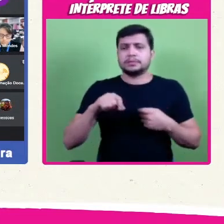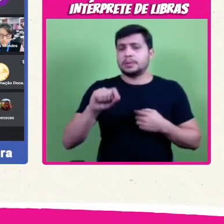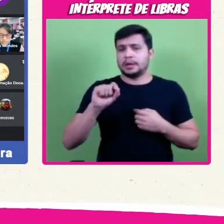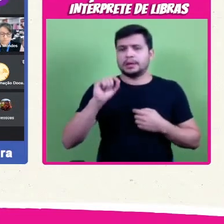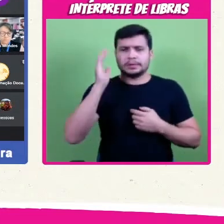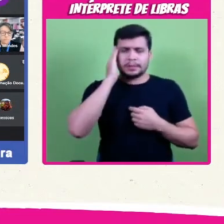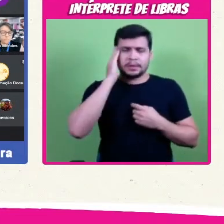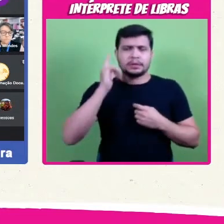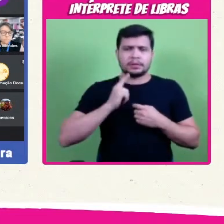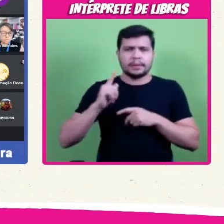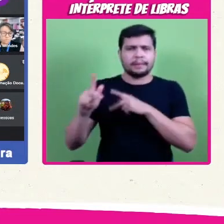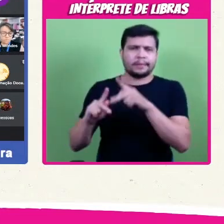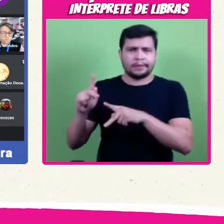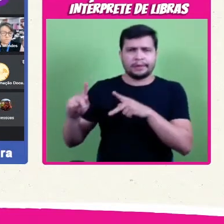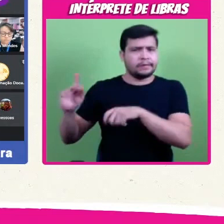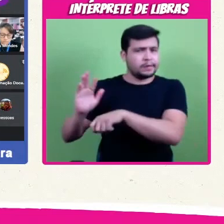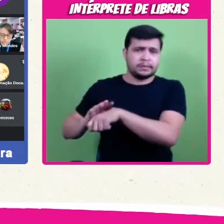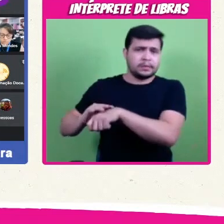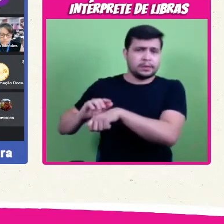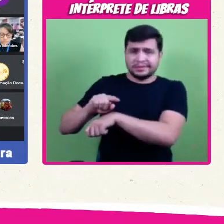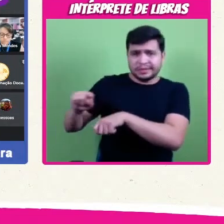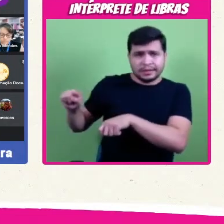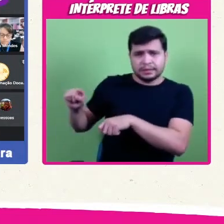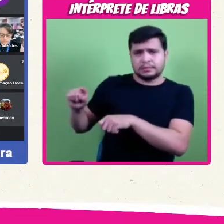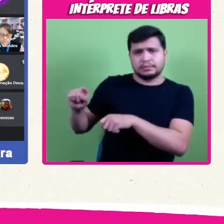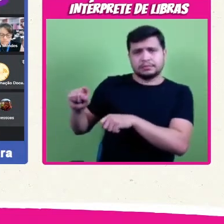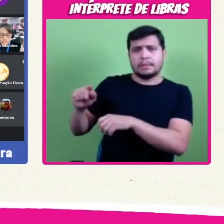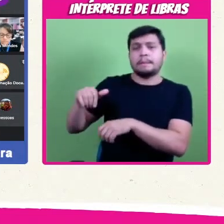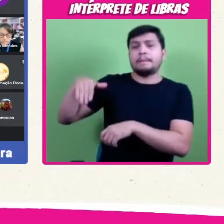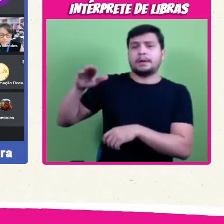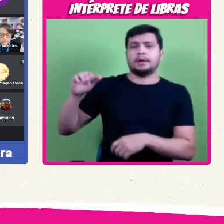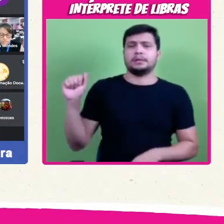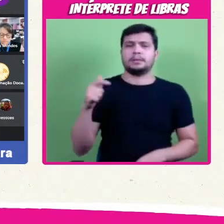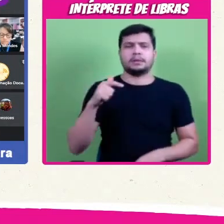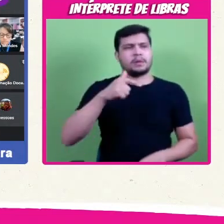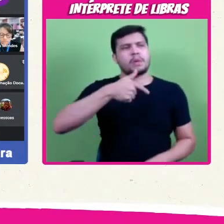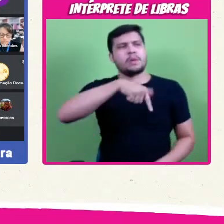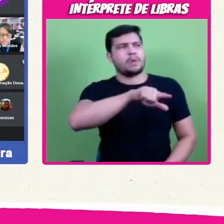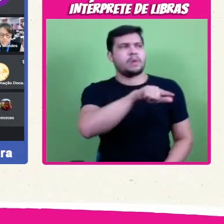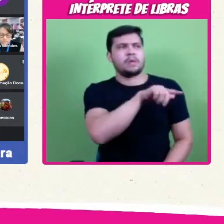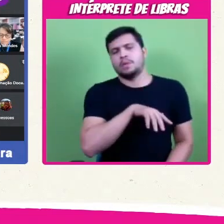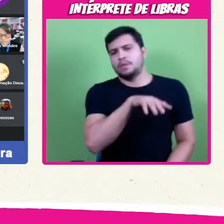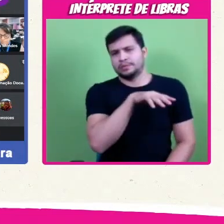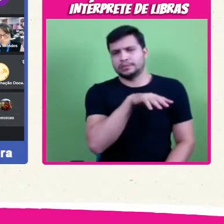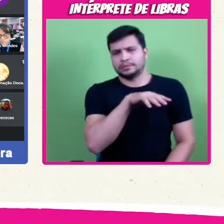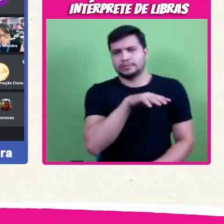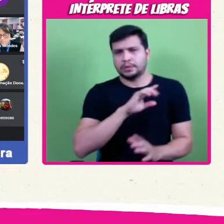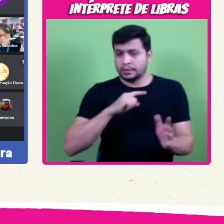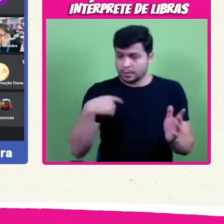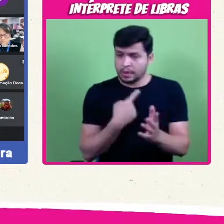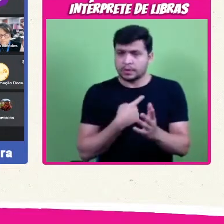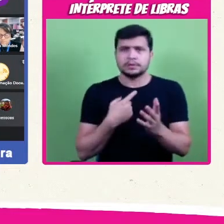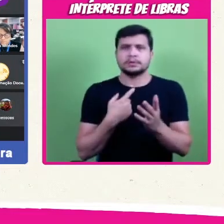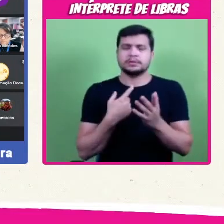adoecendo mais que outros. E nós não somos todos iguais. Nós somos todos diferentes. E